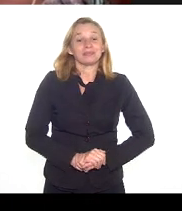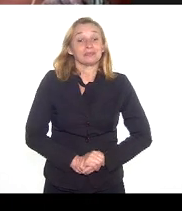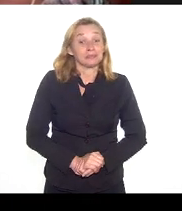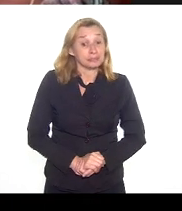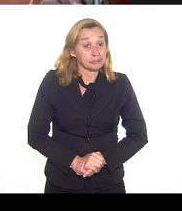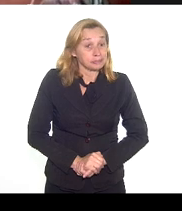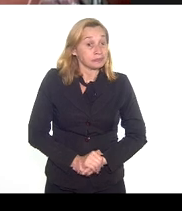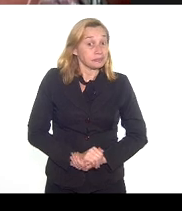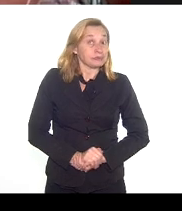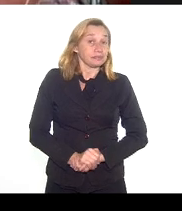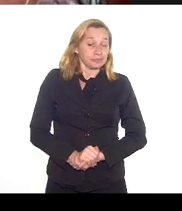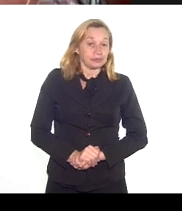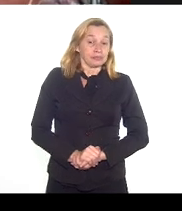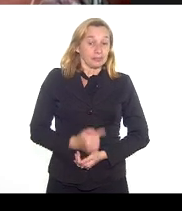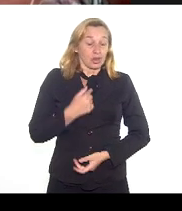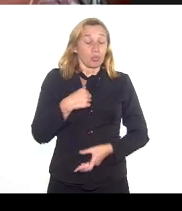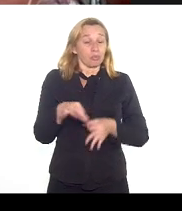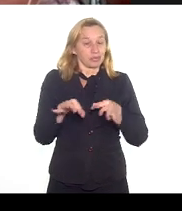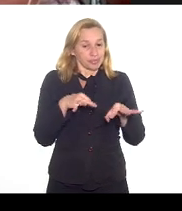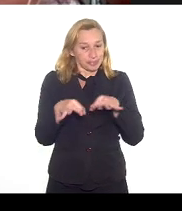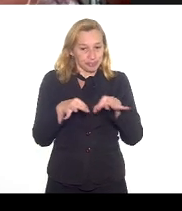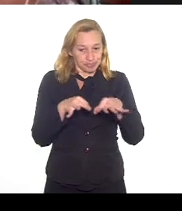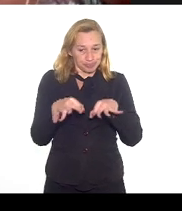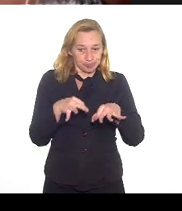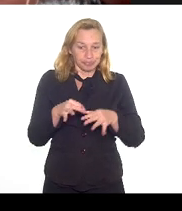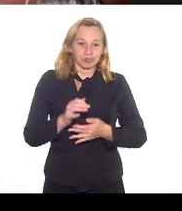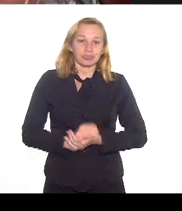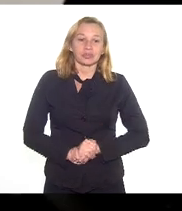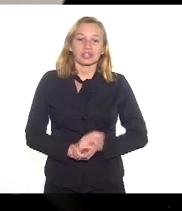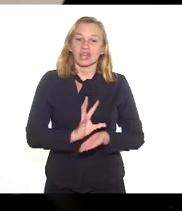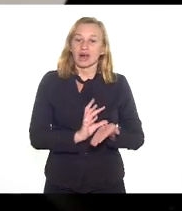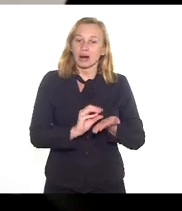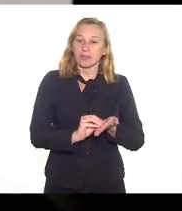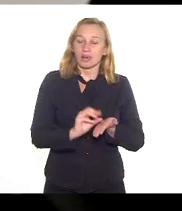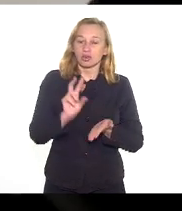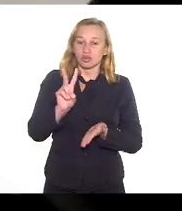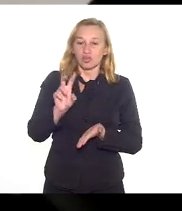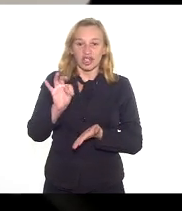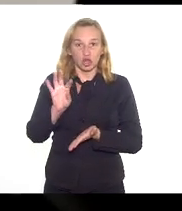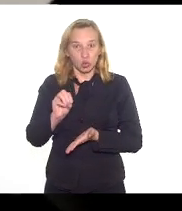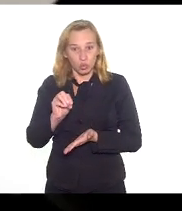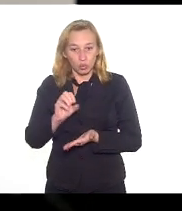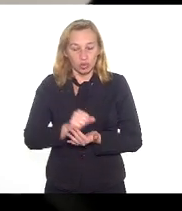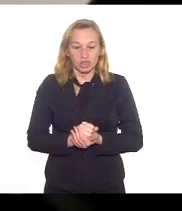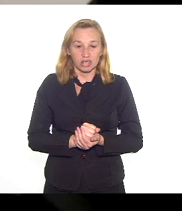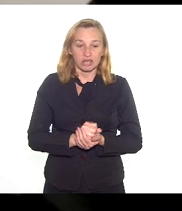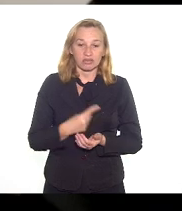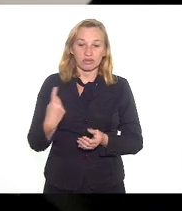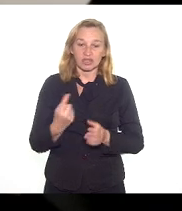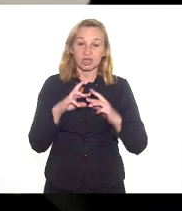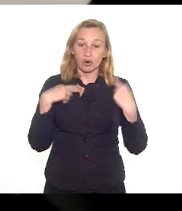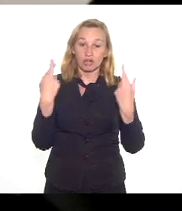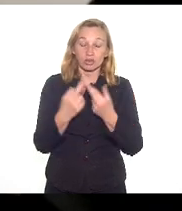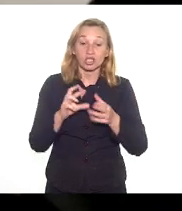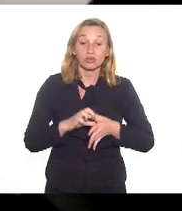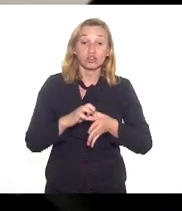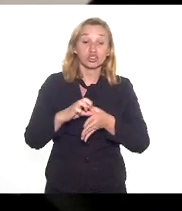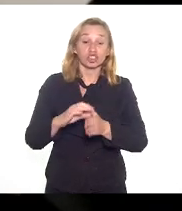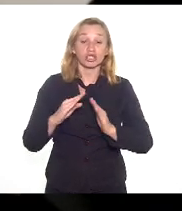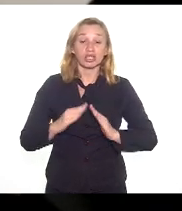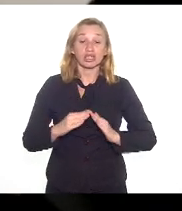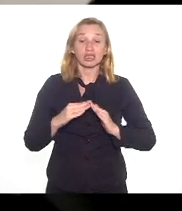Então, eu vou preparar a pauta dos vetos e vamos fazer uma reunião de líderes via